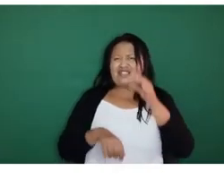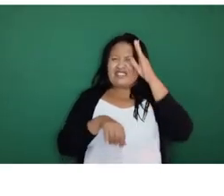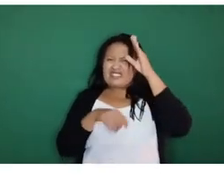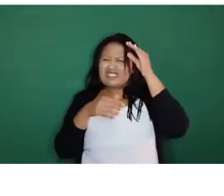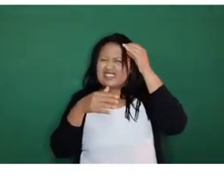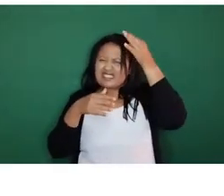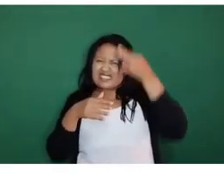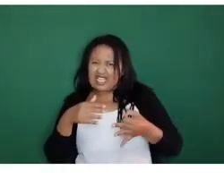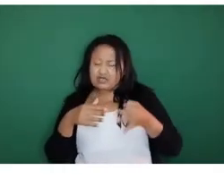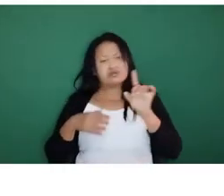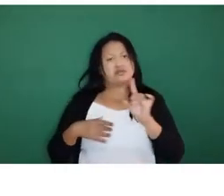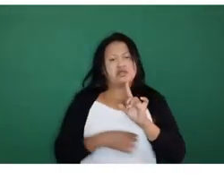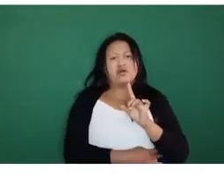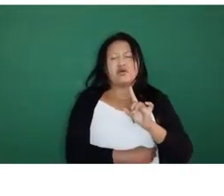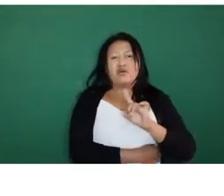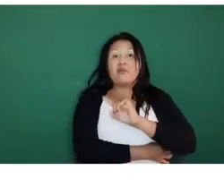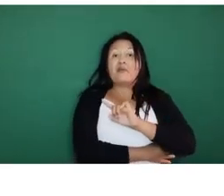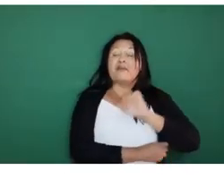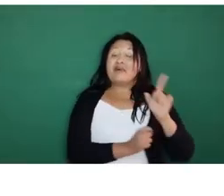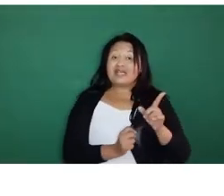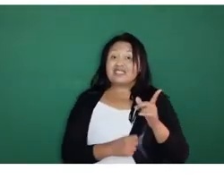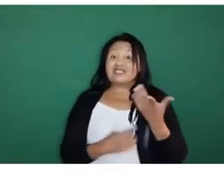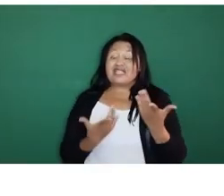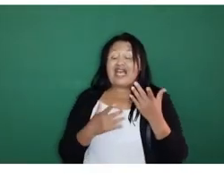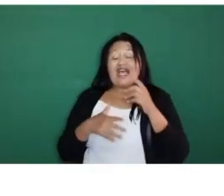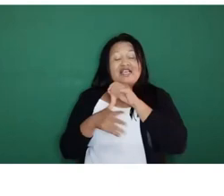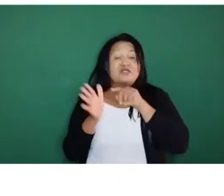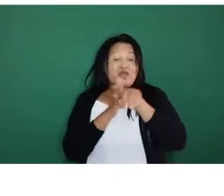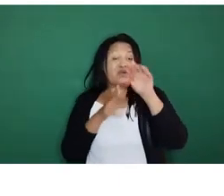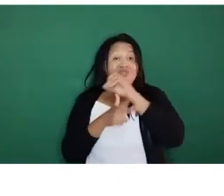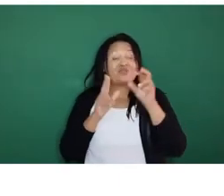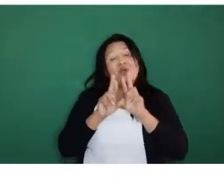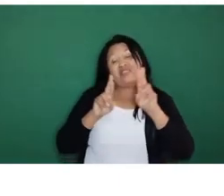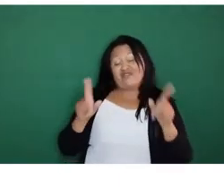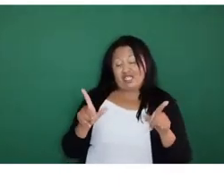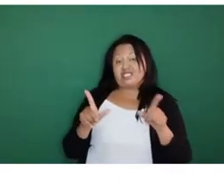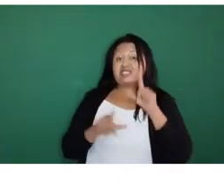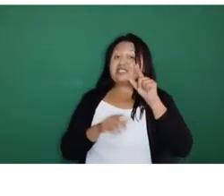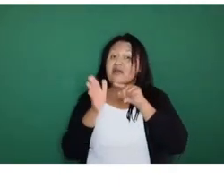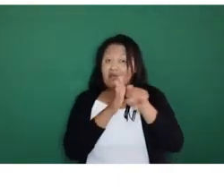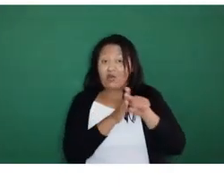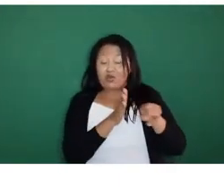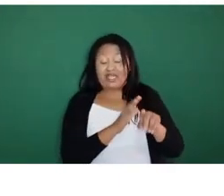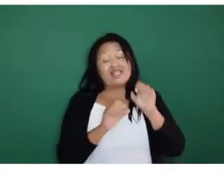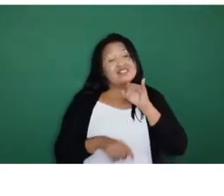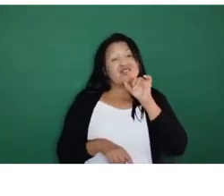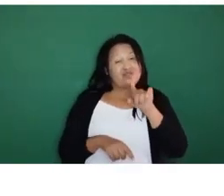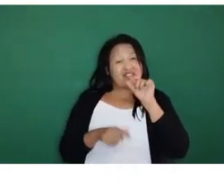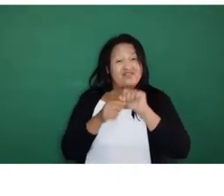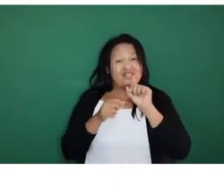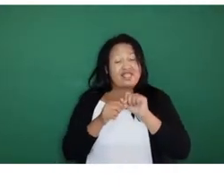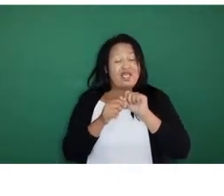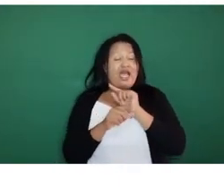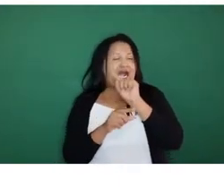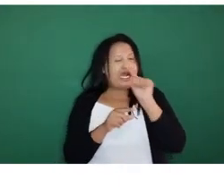não Mas normalmente as questões do Enem tem uma diferença razoável entre as suas alternativas então se você fizer uma